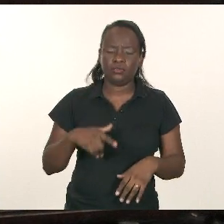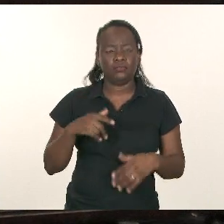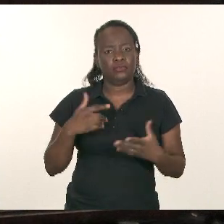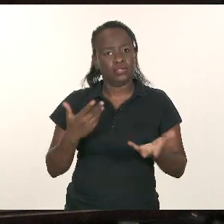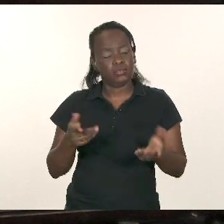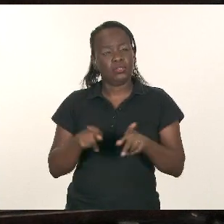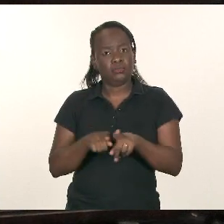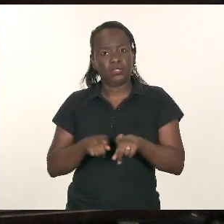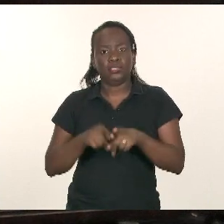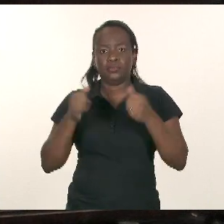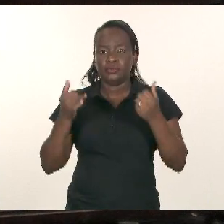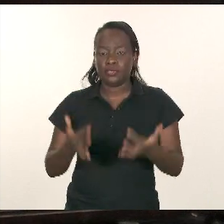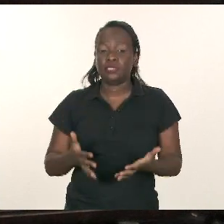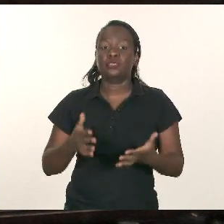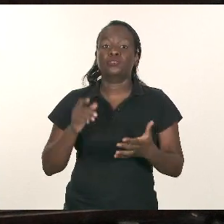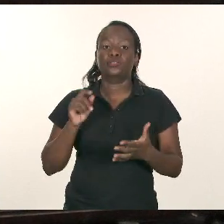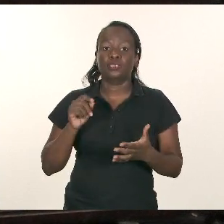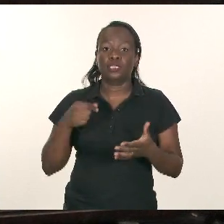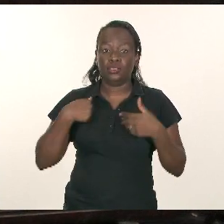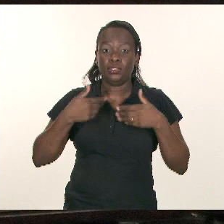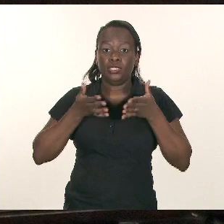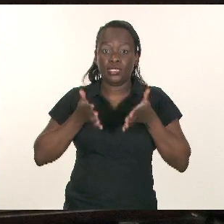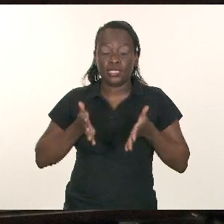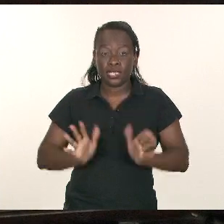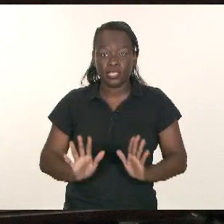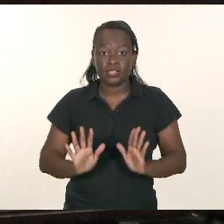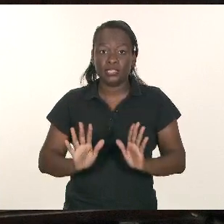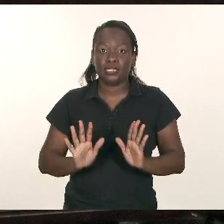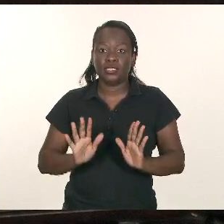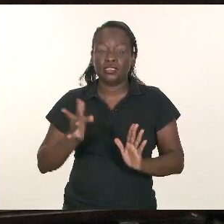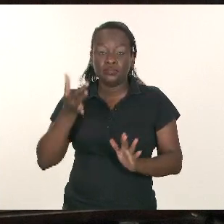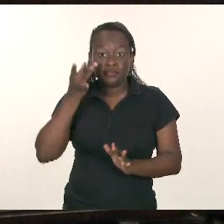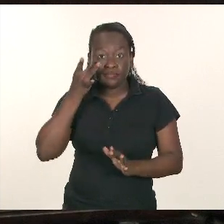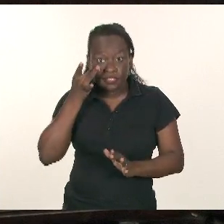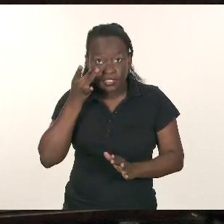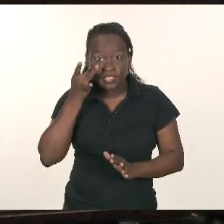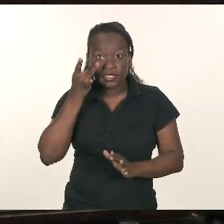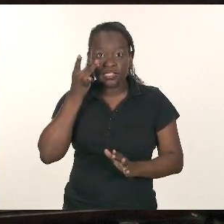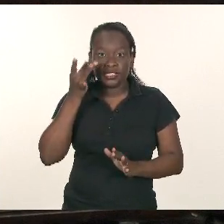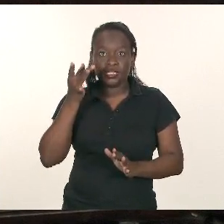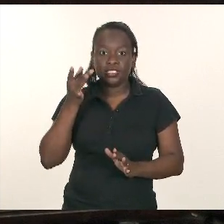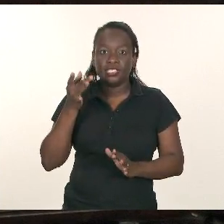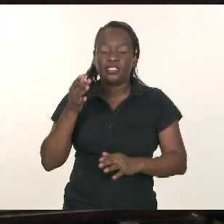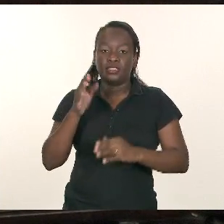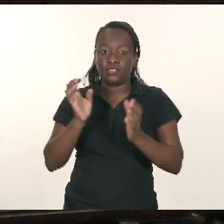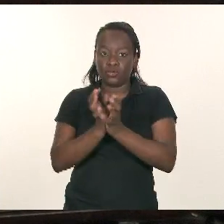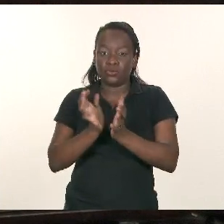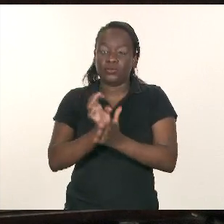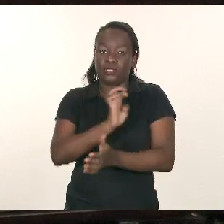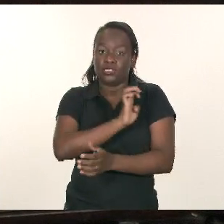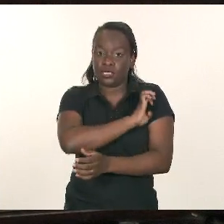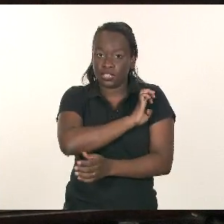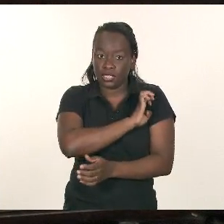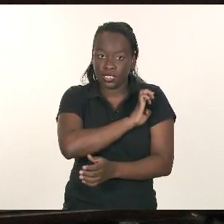diria, inclusive, que nasci para ver a esquerda